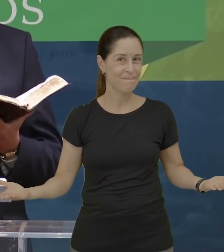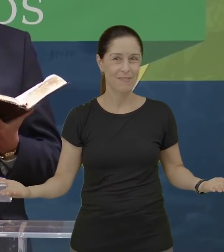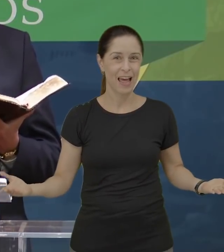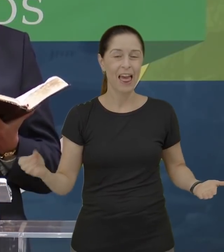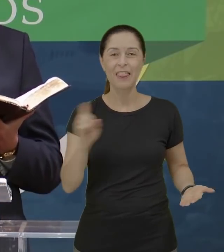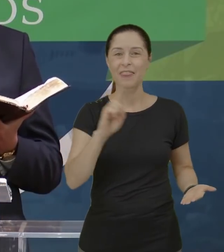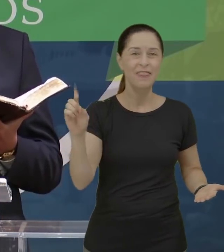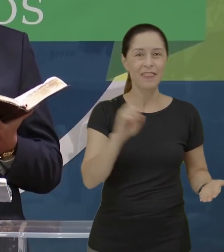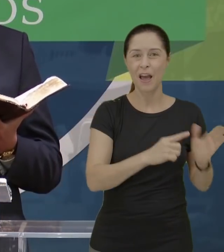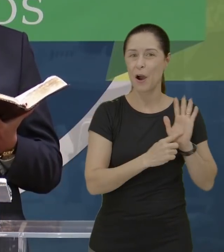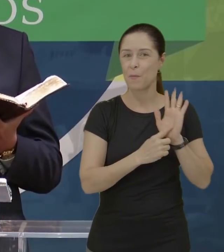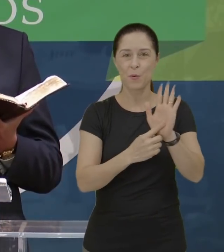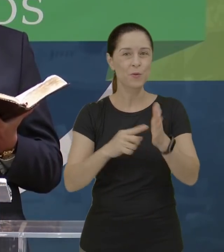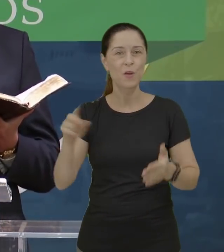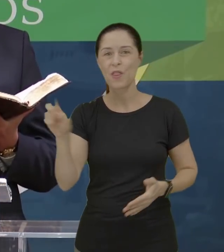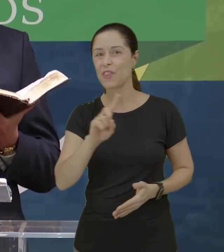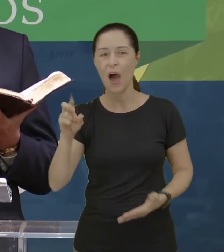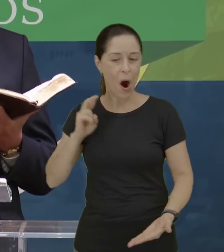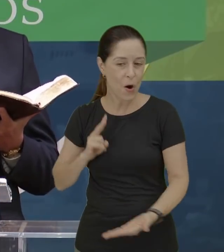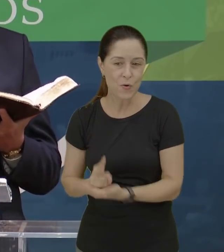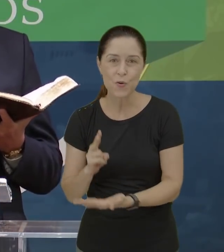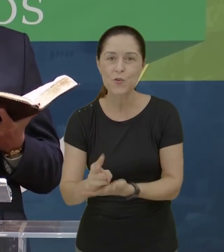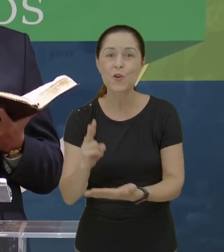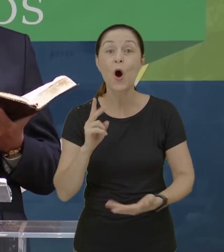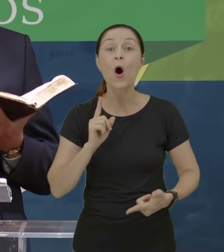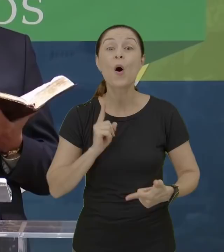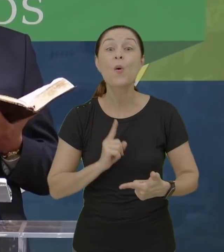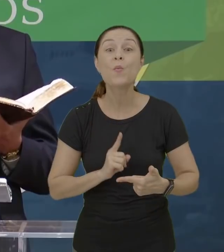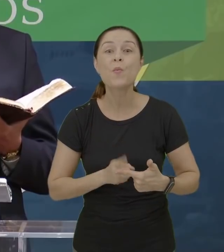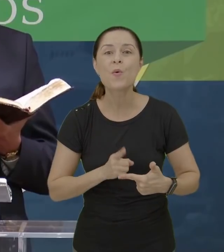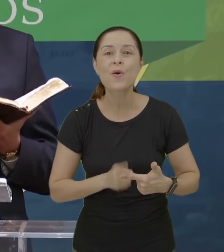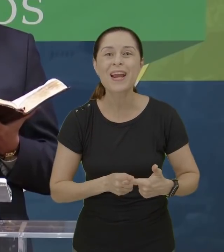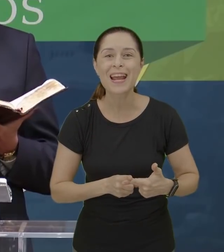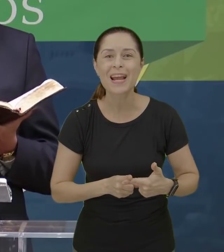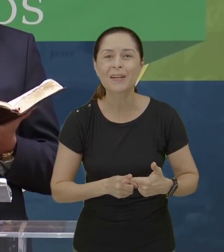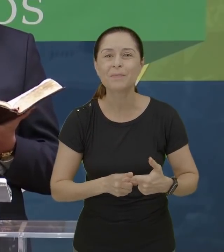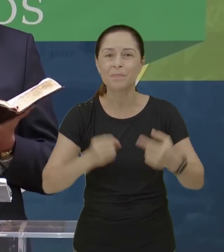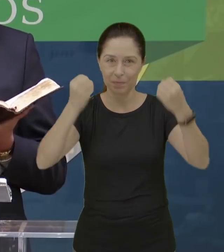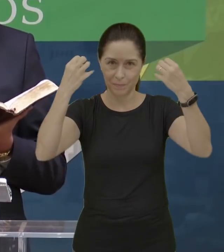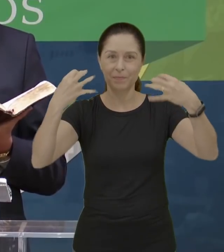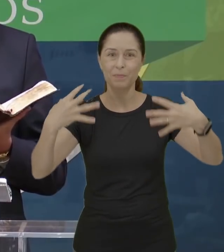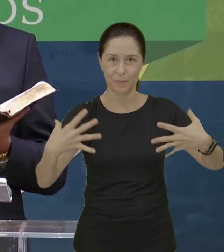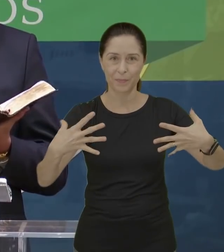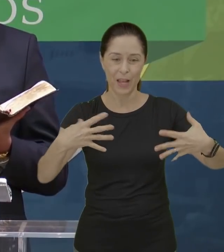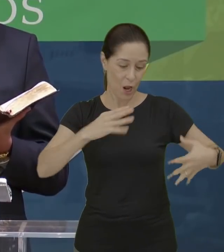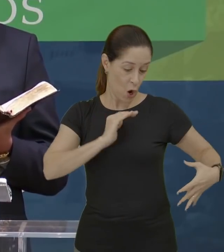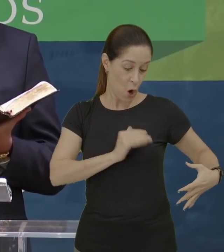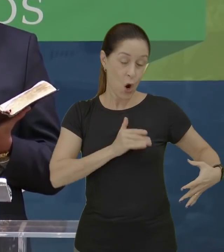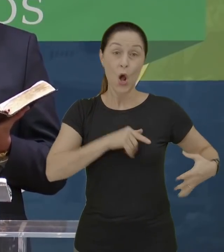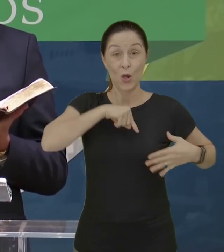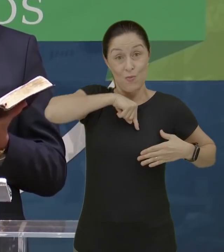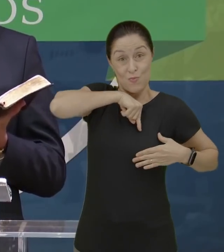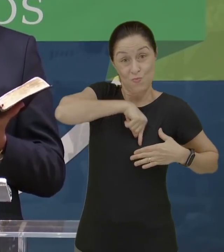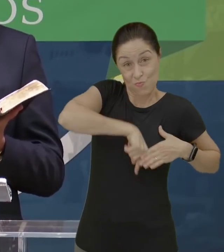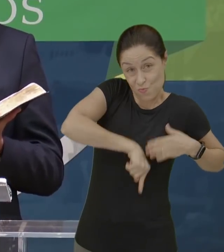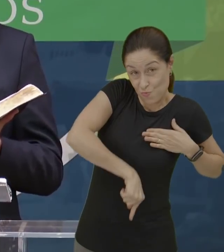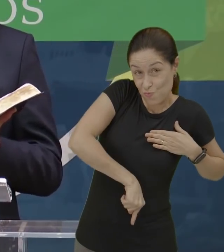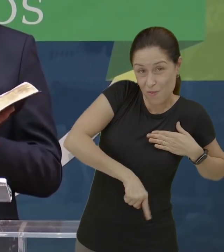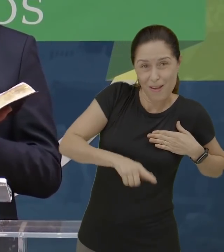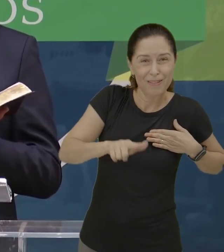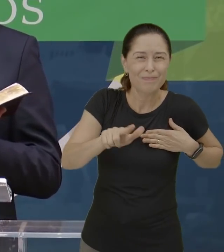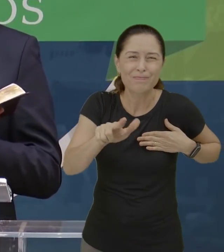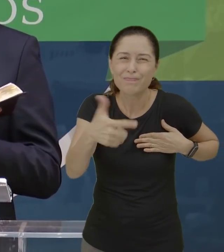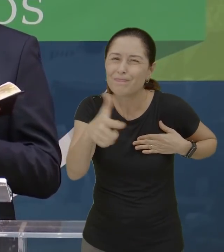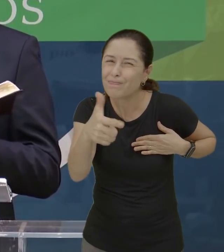Há pessoas que entram para a igreja são batizadas, exercem cargo